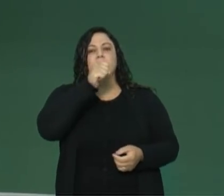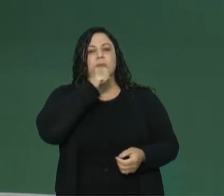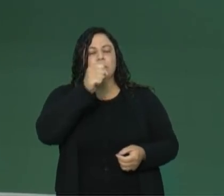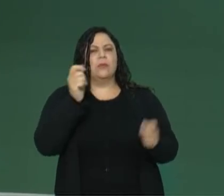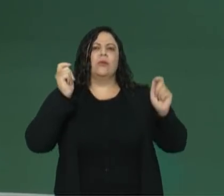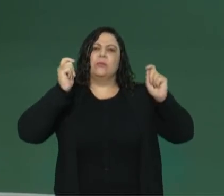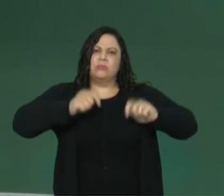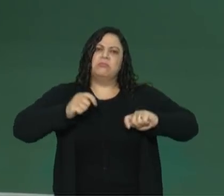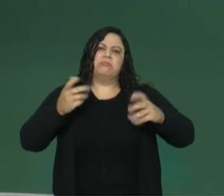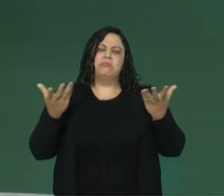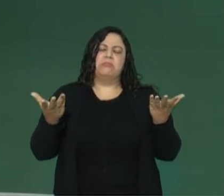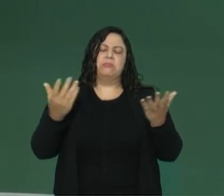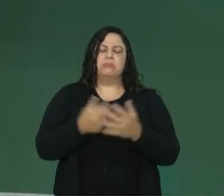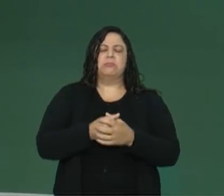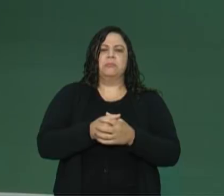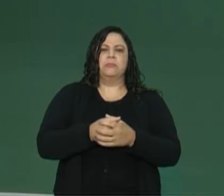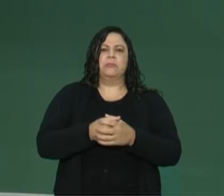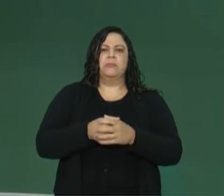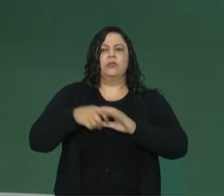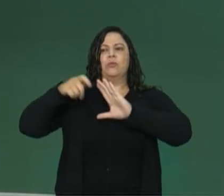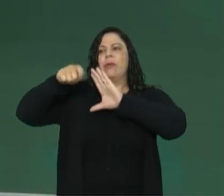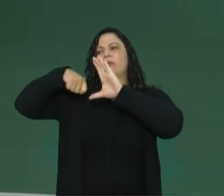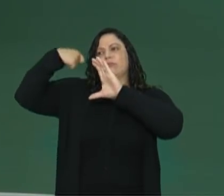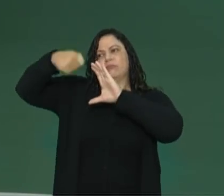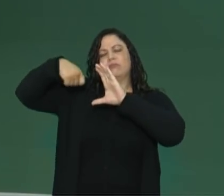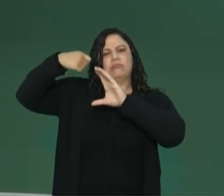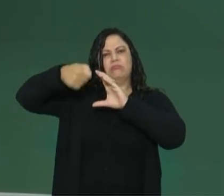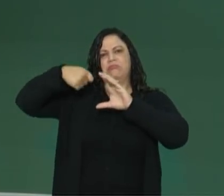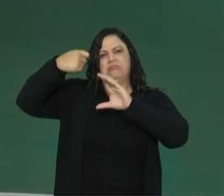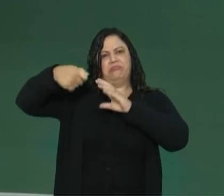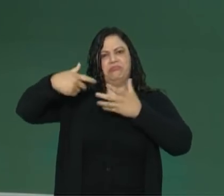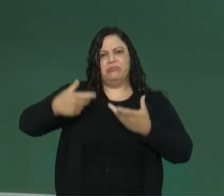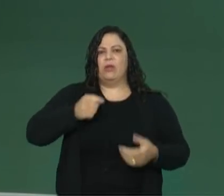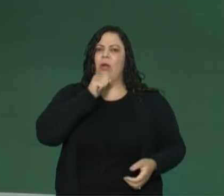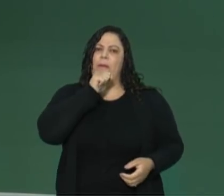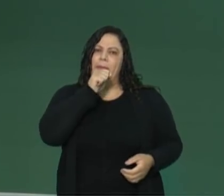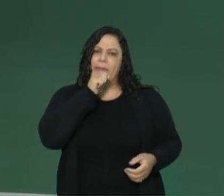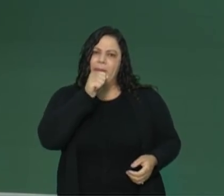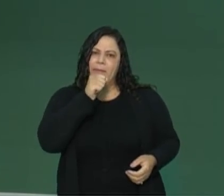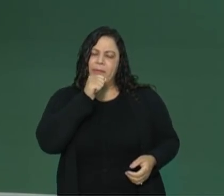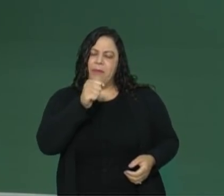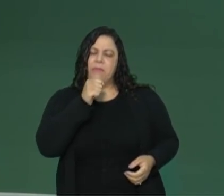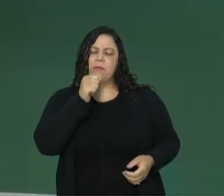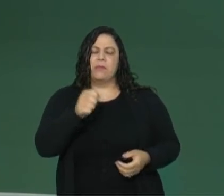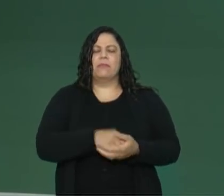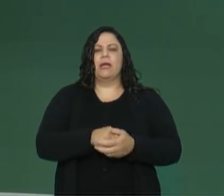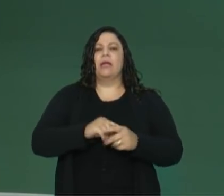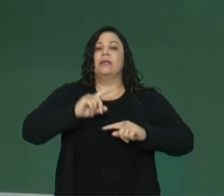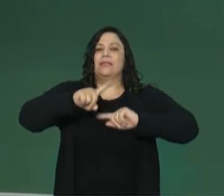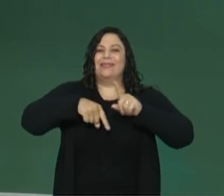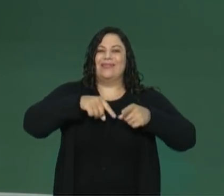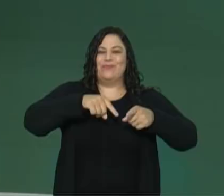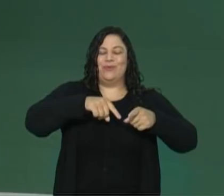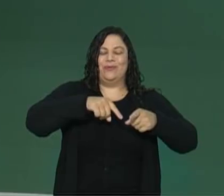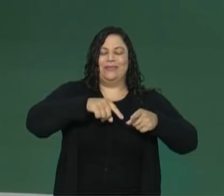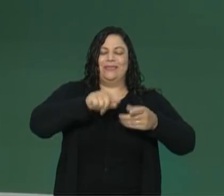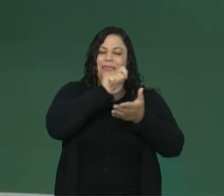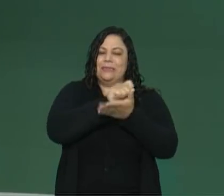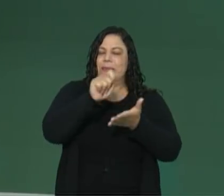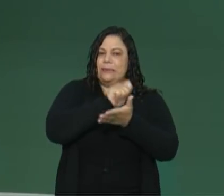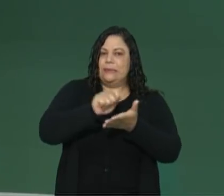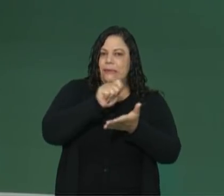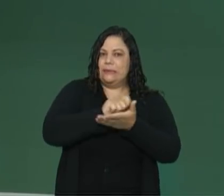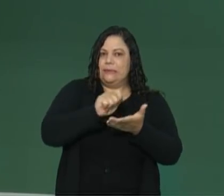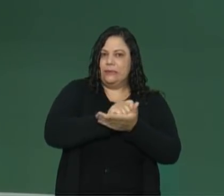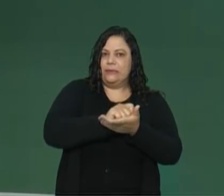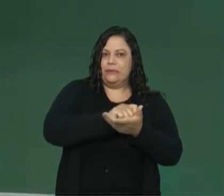até por meio de uma gravação, ele vai transcrever essa entrevista e retirar alguns trechos